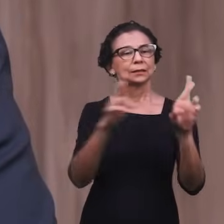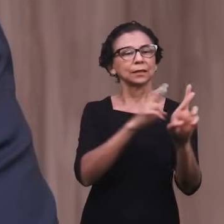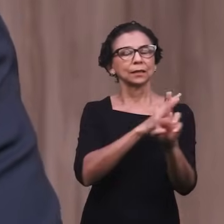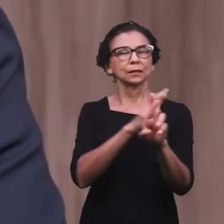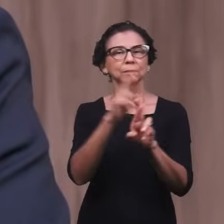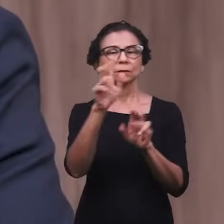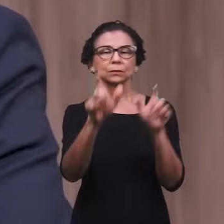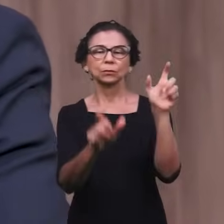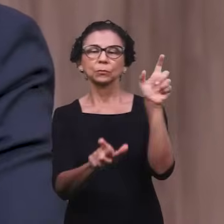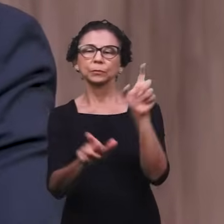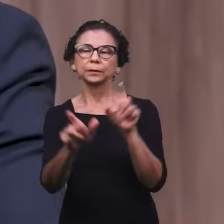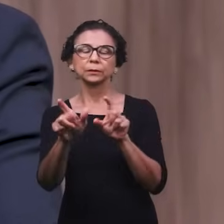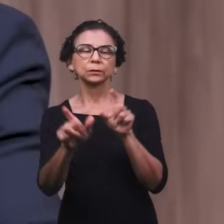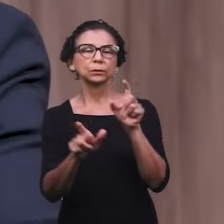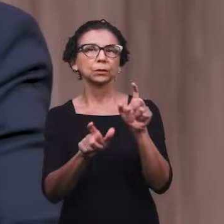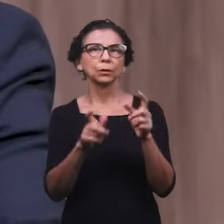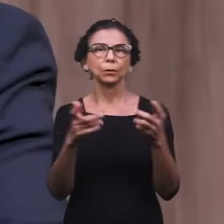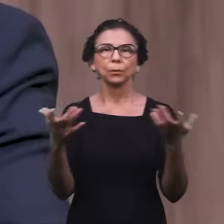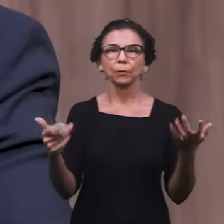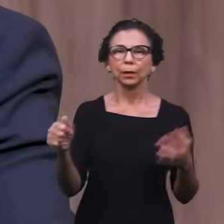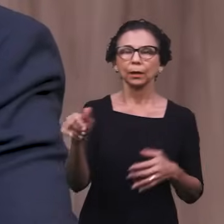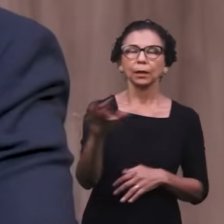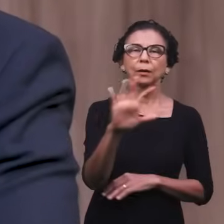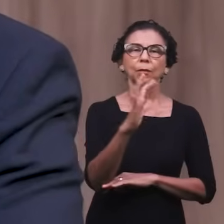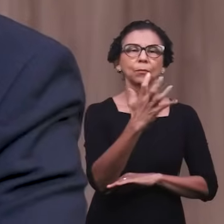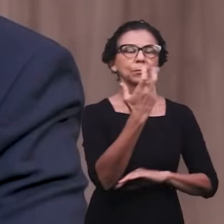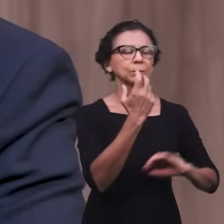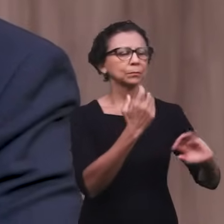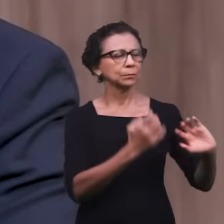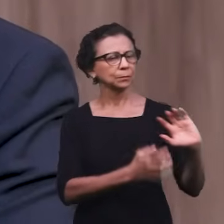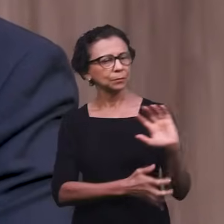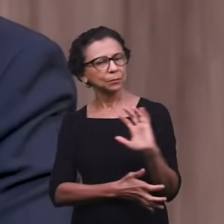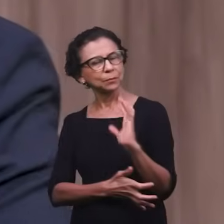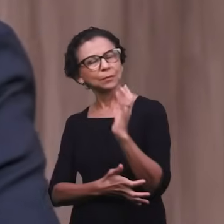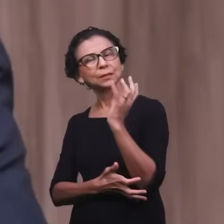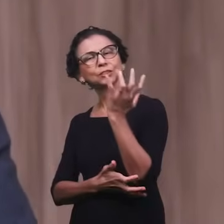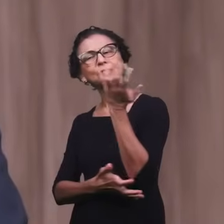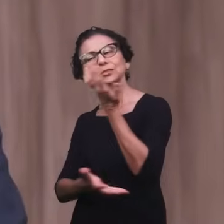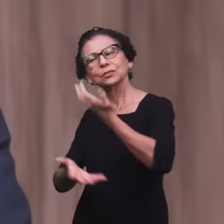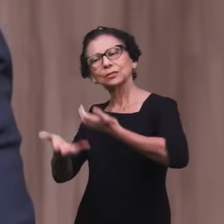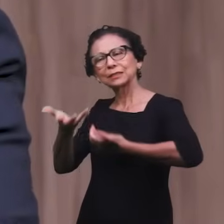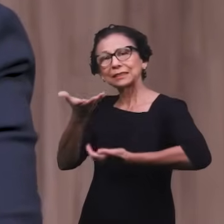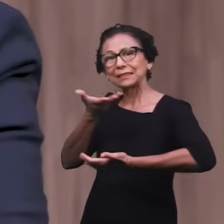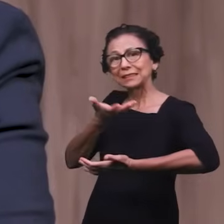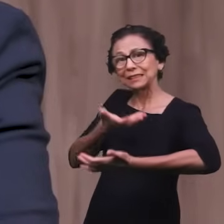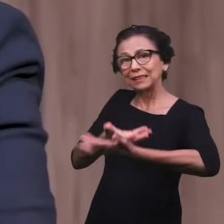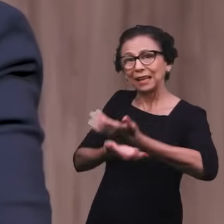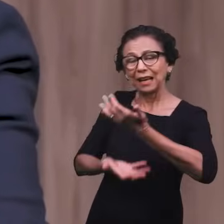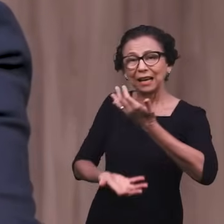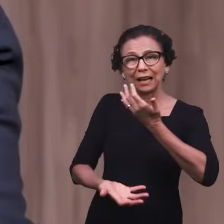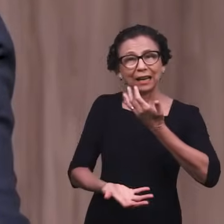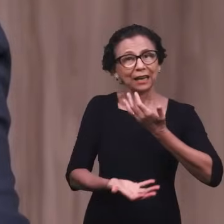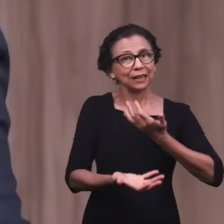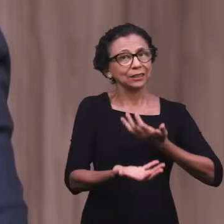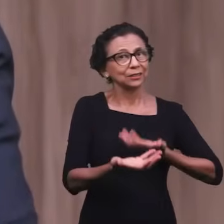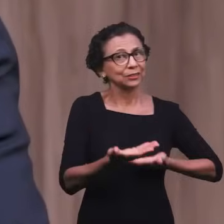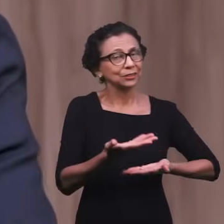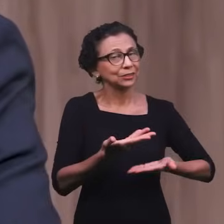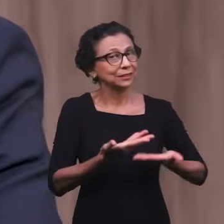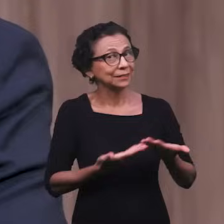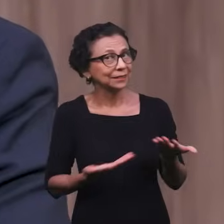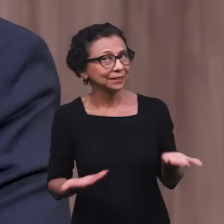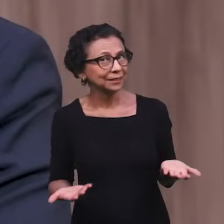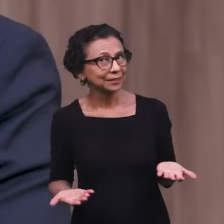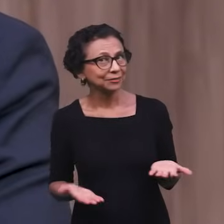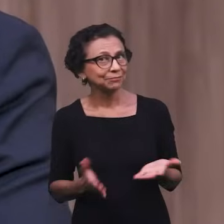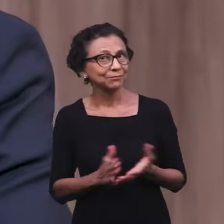convivência, com, por exemplo, o meio ambiente que ele interage, as interações com outros seres humanos.